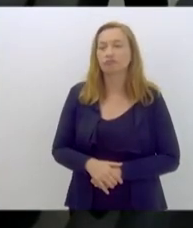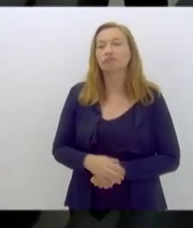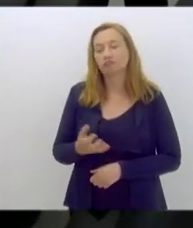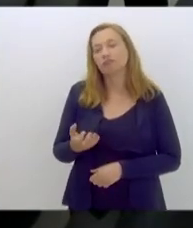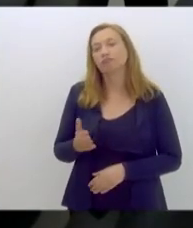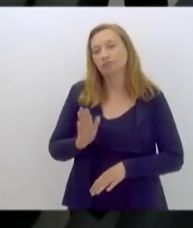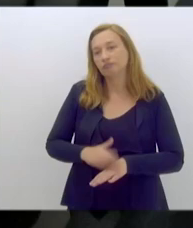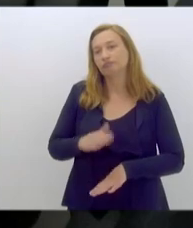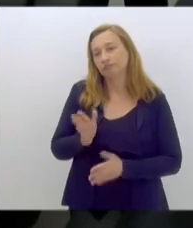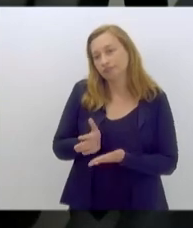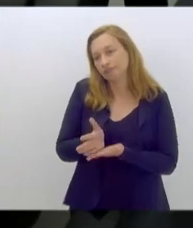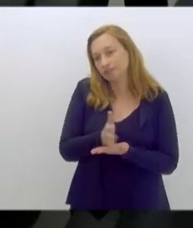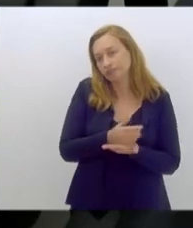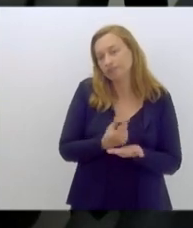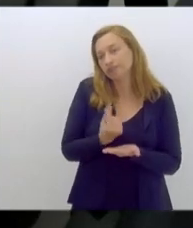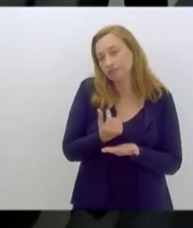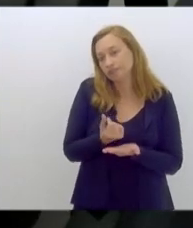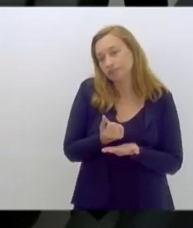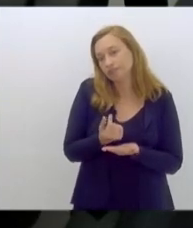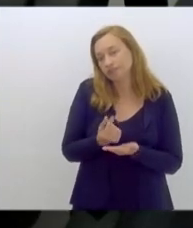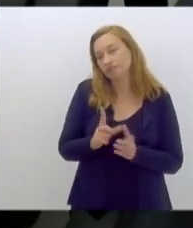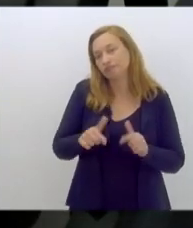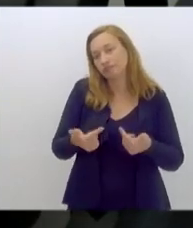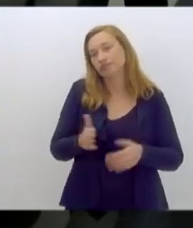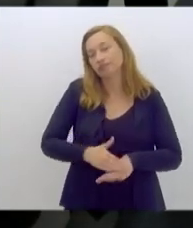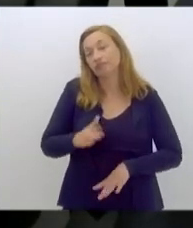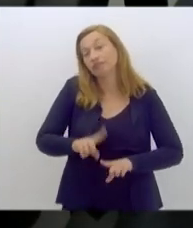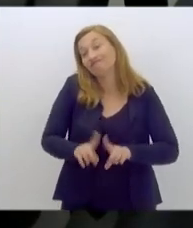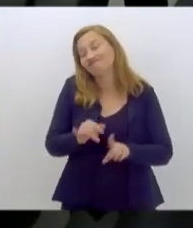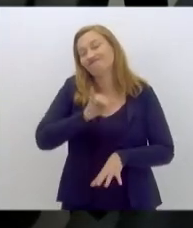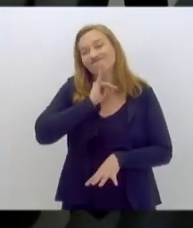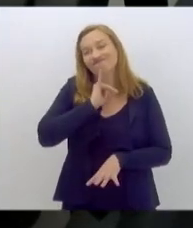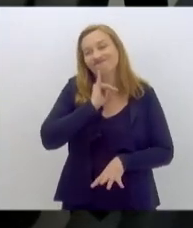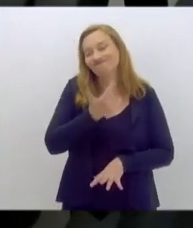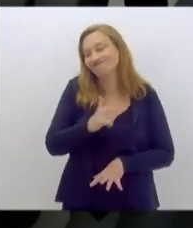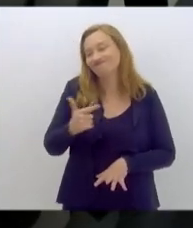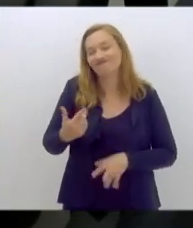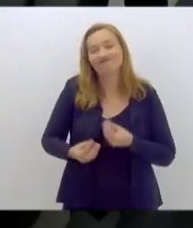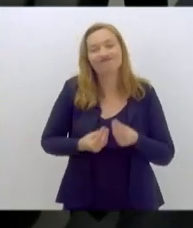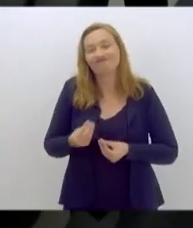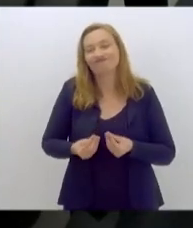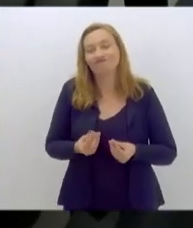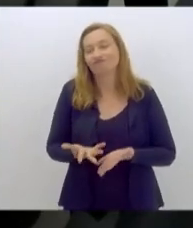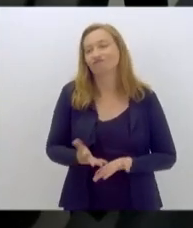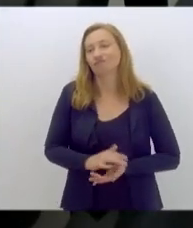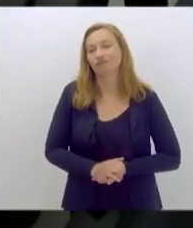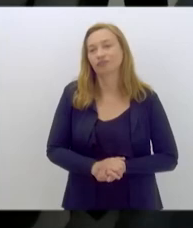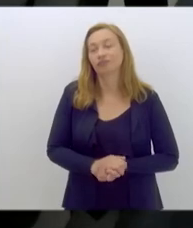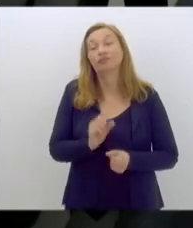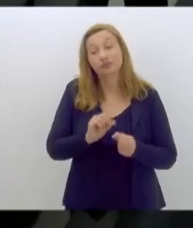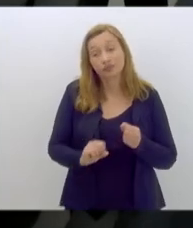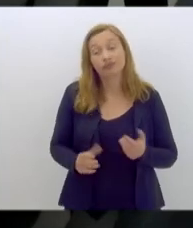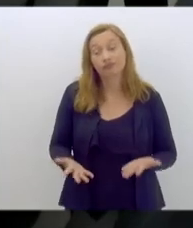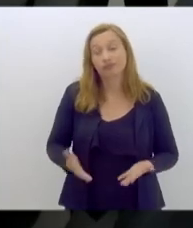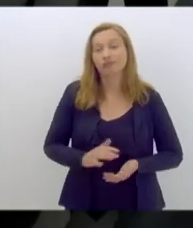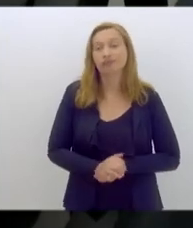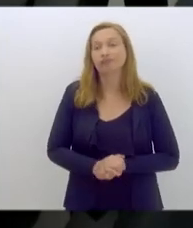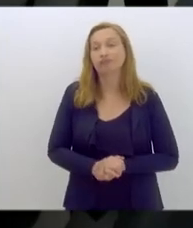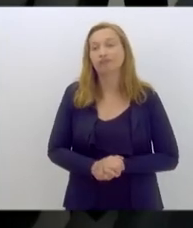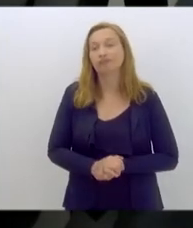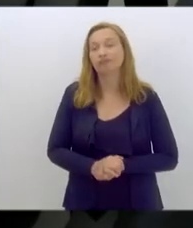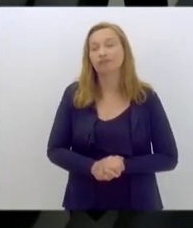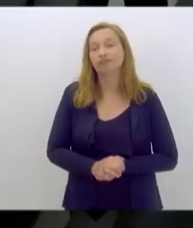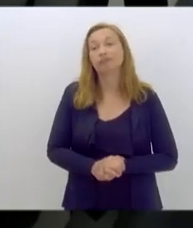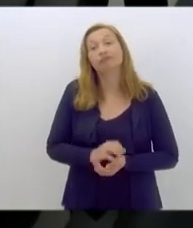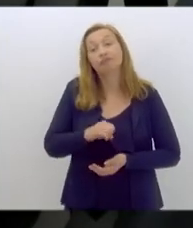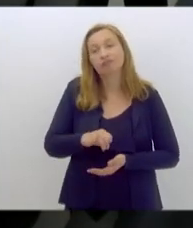ter mais recursos e fazer mais ações infelizmente a gente também não tinha condição de fazer isso A não